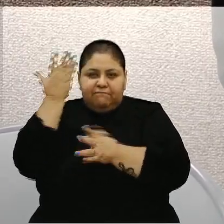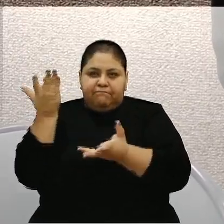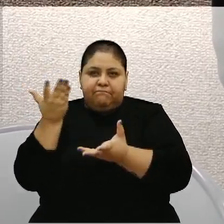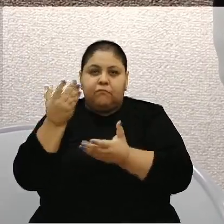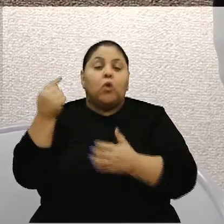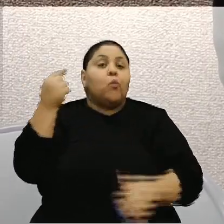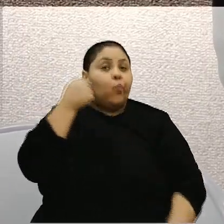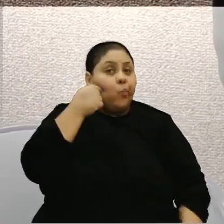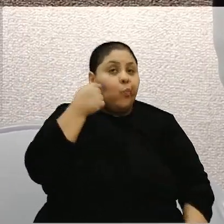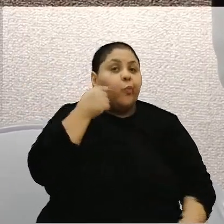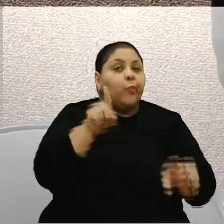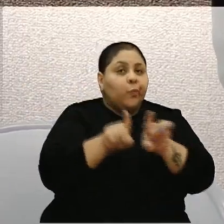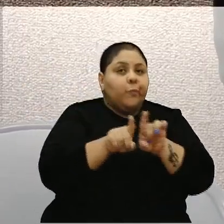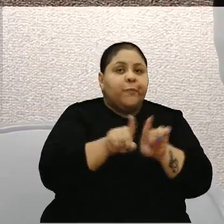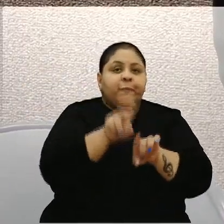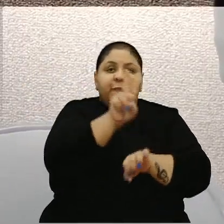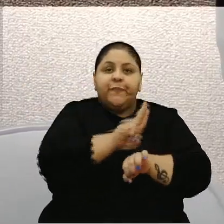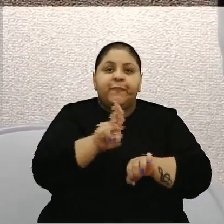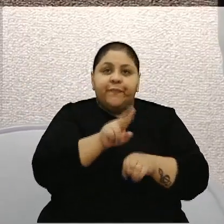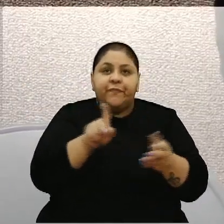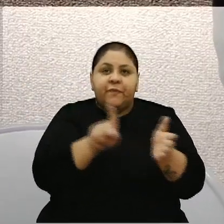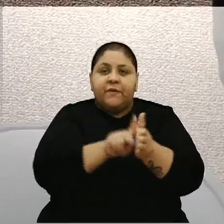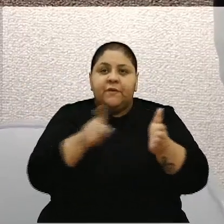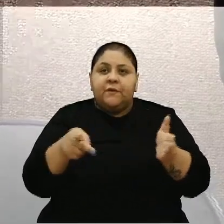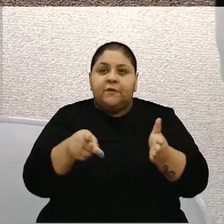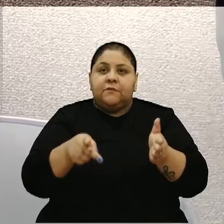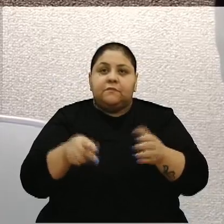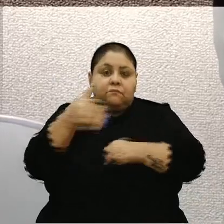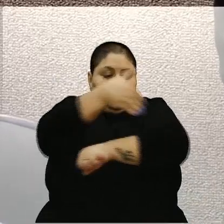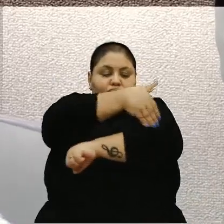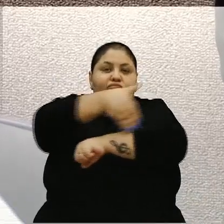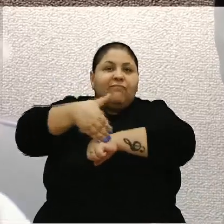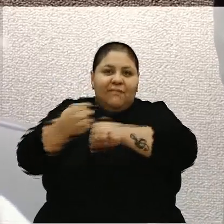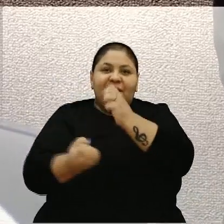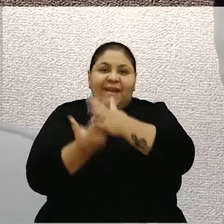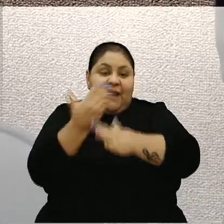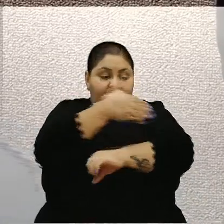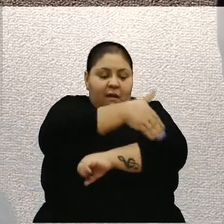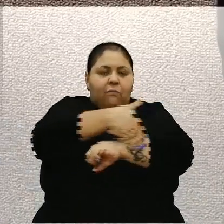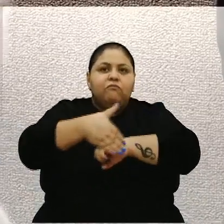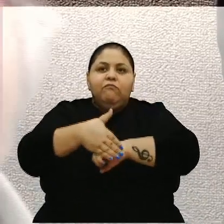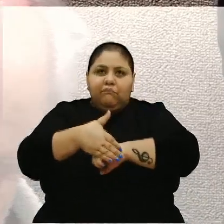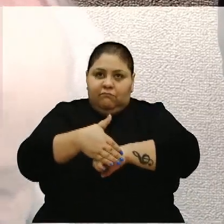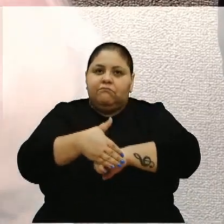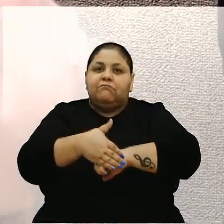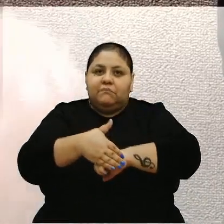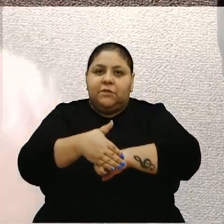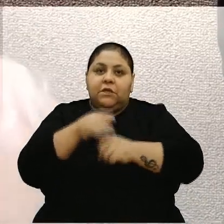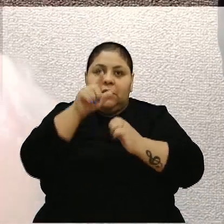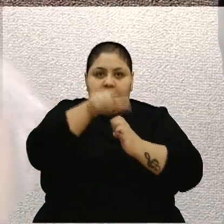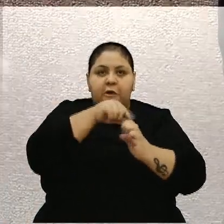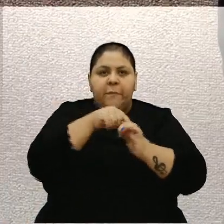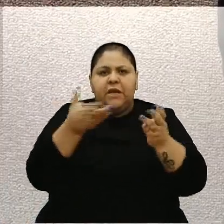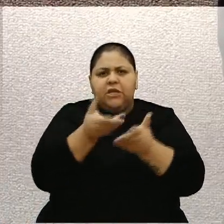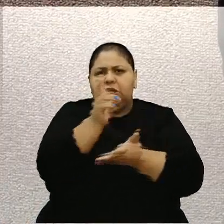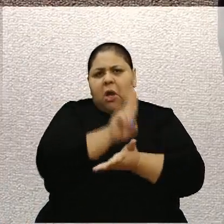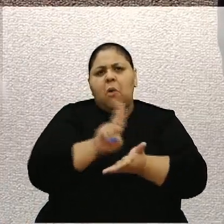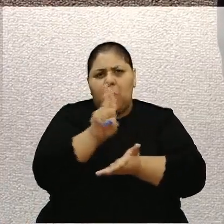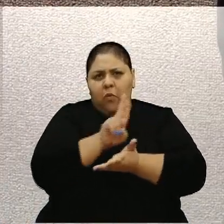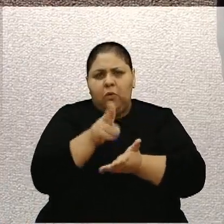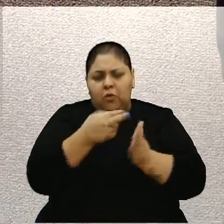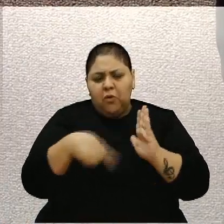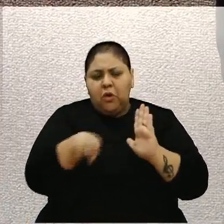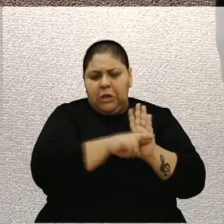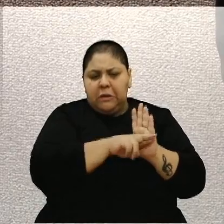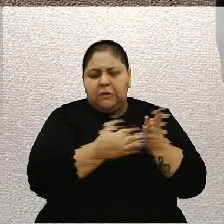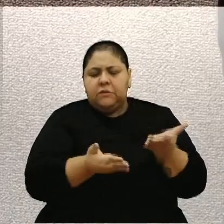ser inclusive usado na própria confecção de asfalto, que existe as usinas que já pode reaproveitar justamente na recuperação.